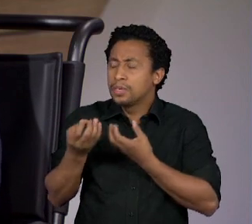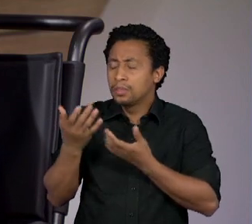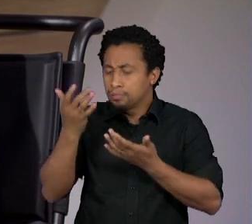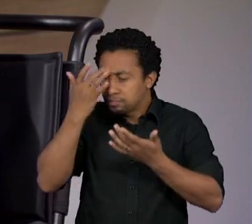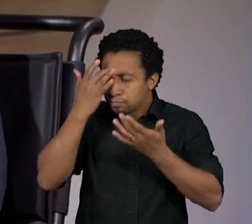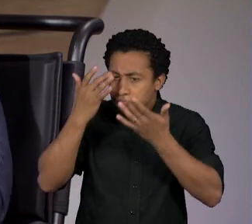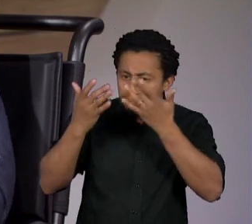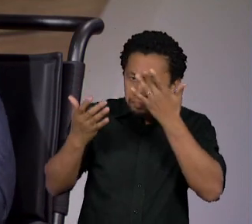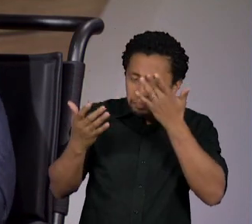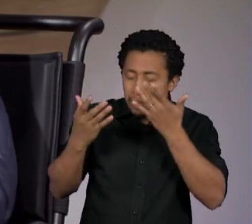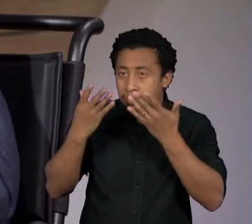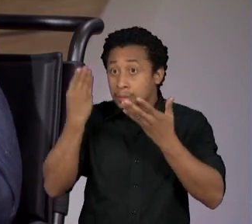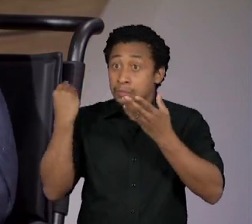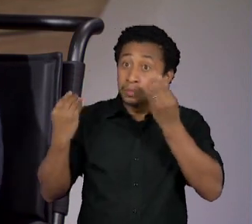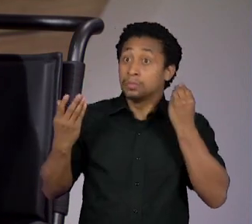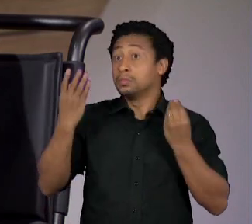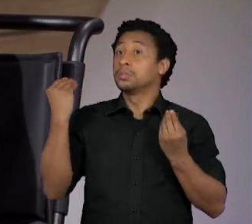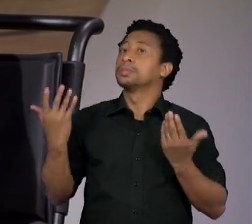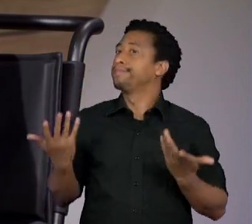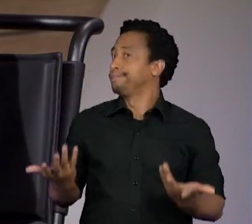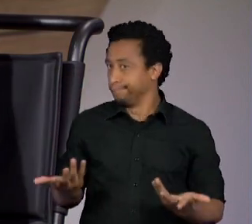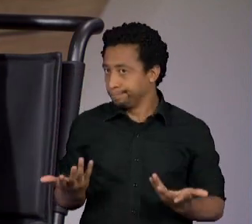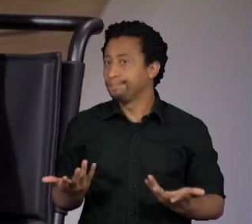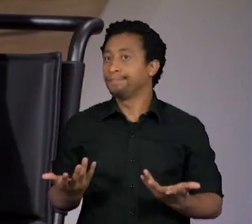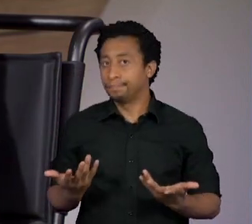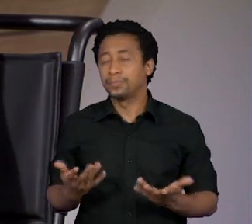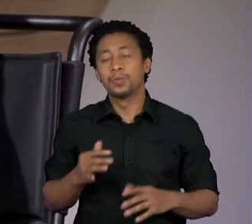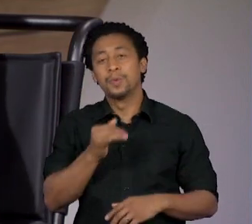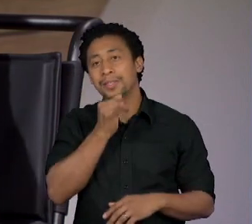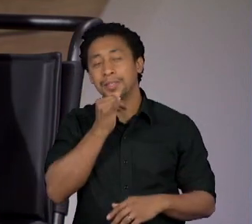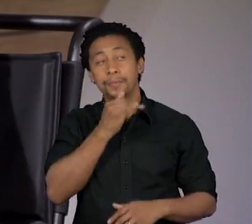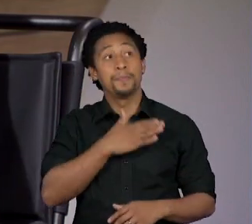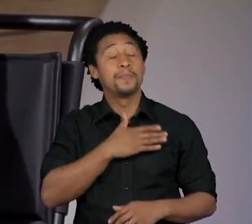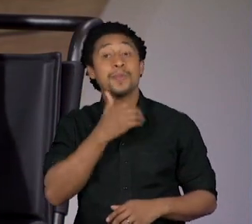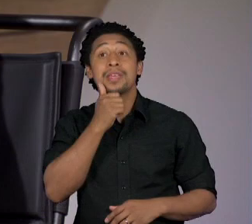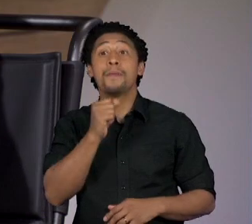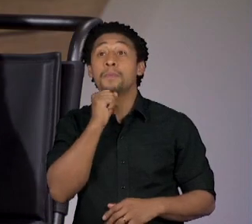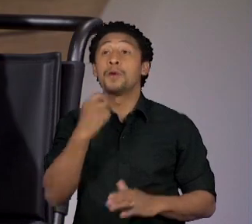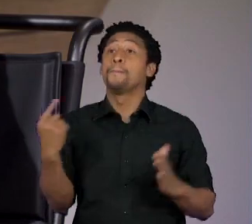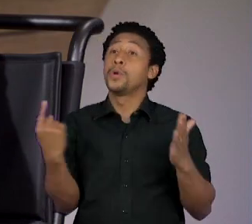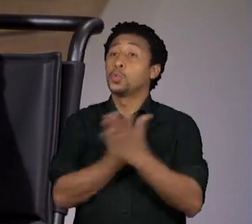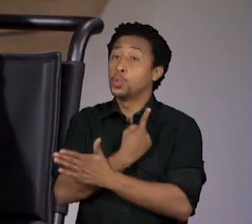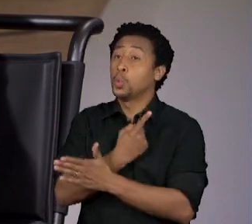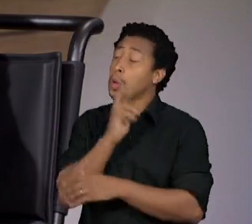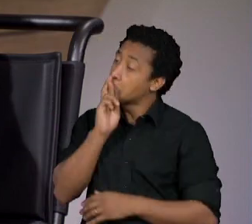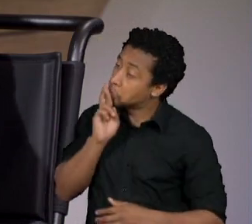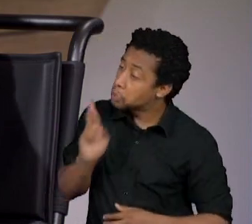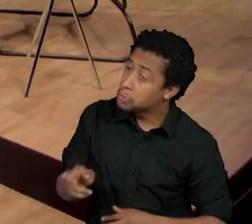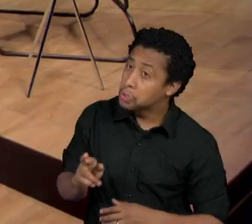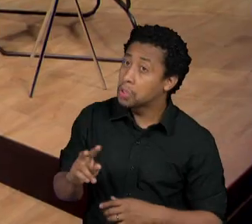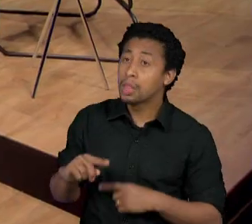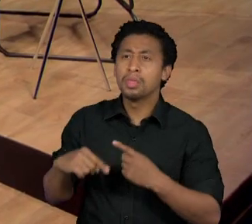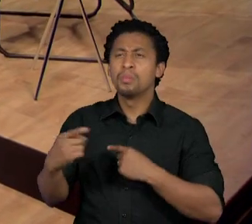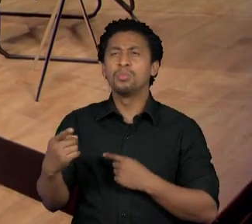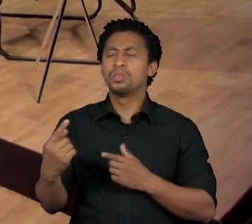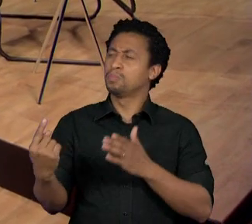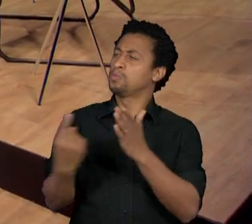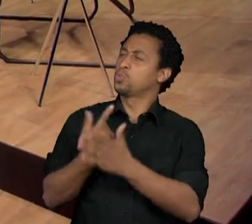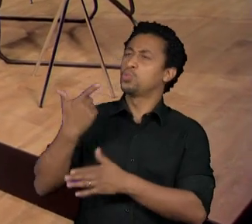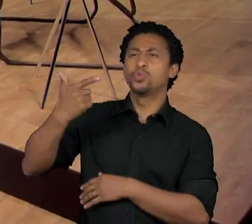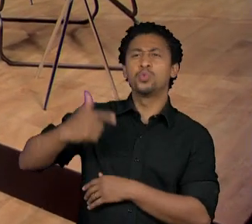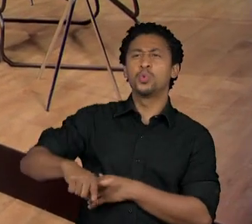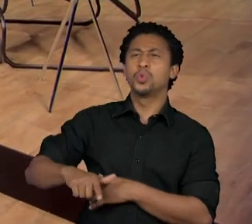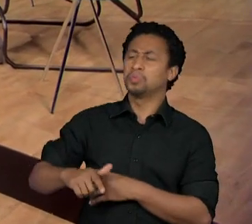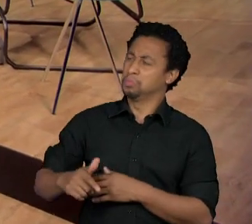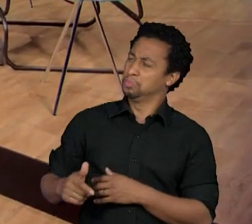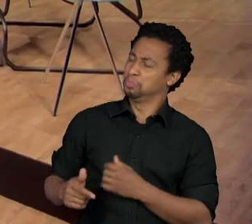bastante frequente. Então, por exemplo, a minha mãe ou meu pai perguntam uma coisa, eu respondo, horas depois pergunta a mesma coisa como se eu não